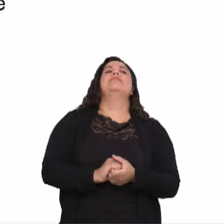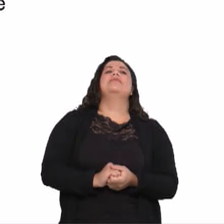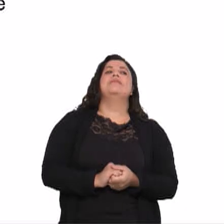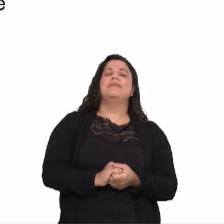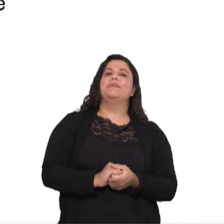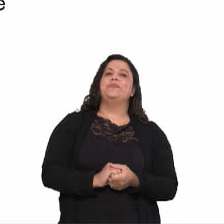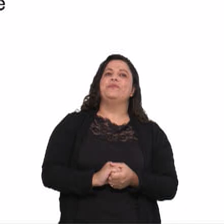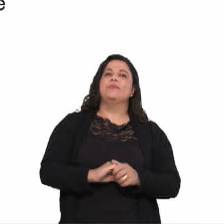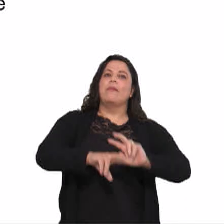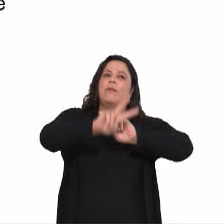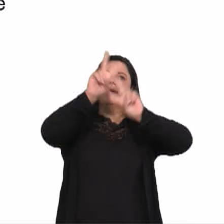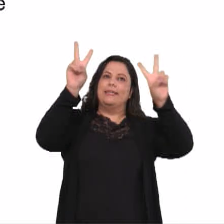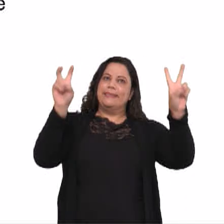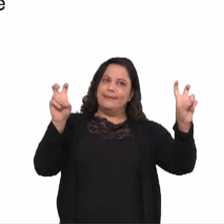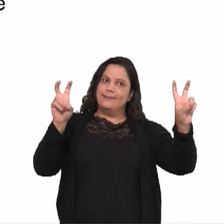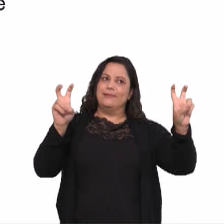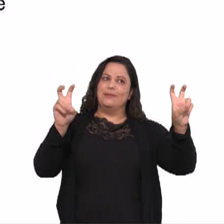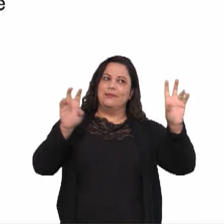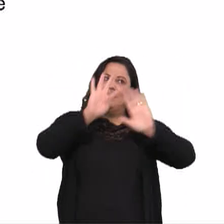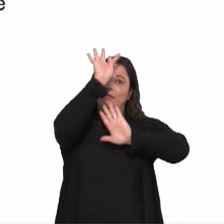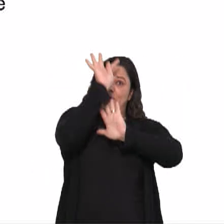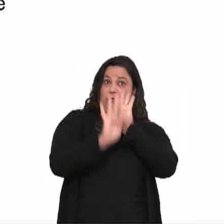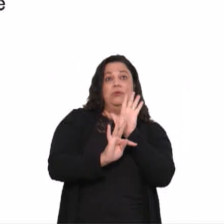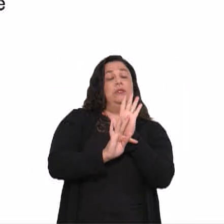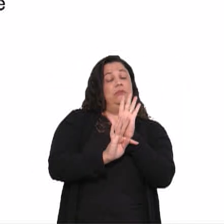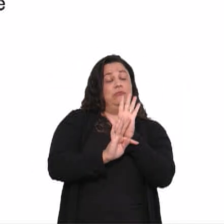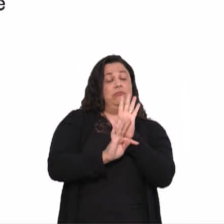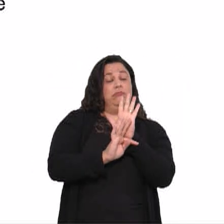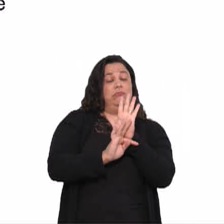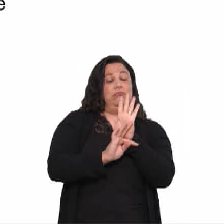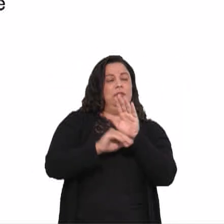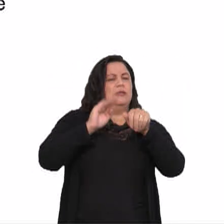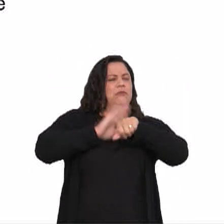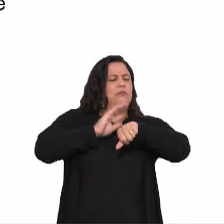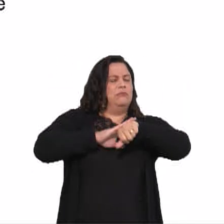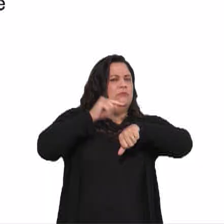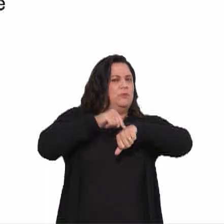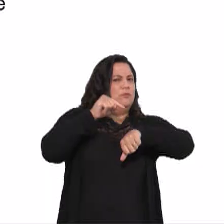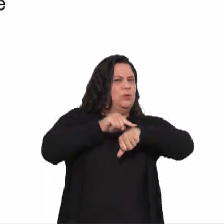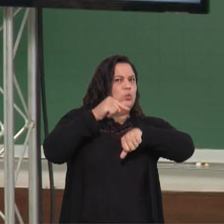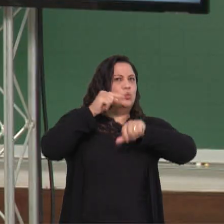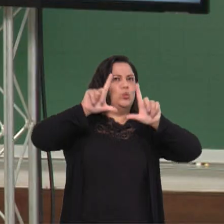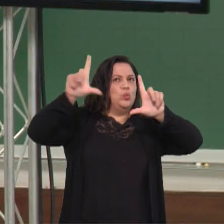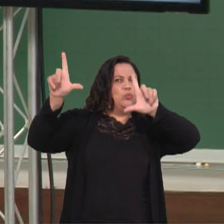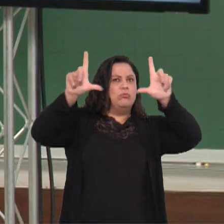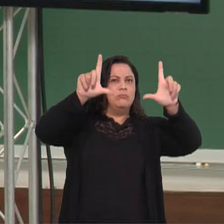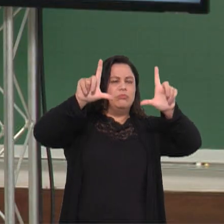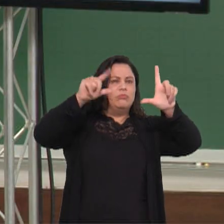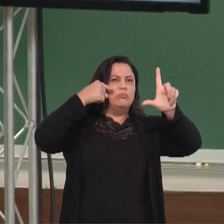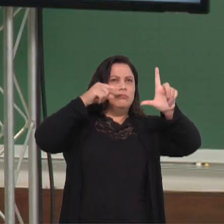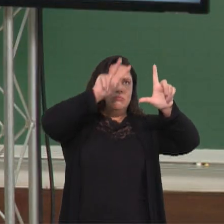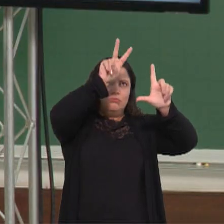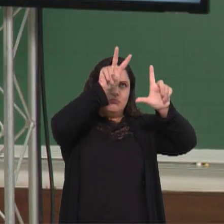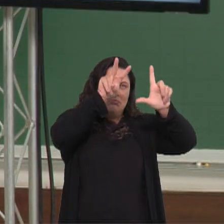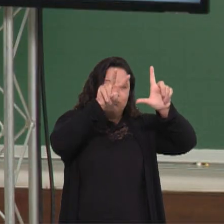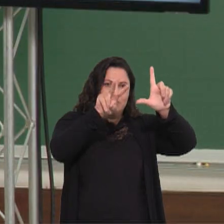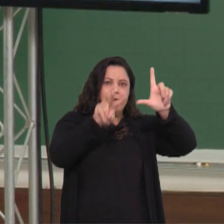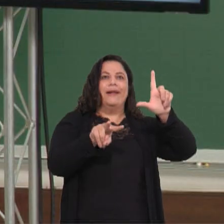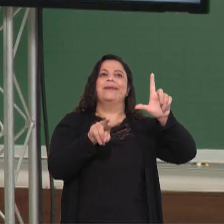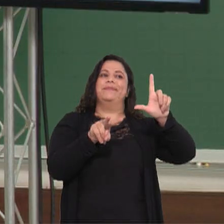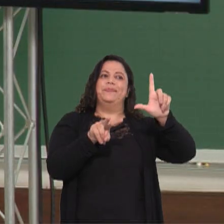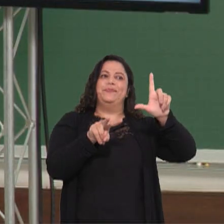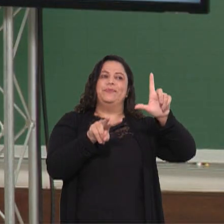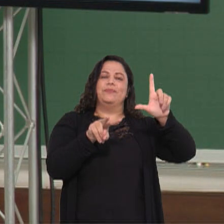Uma citaçãozinha aqui. O texto, você vai ficar uns minutinhos na tela aqui, aí você vai ler a citação aqui e eu vou